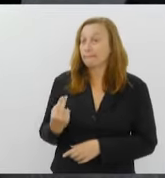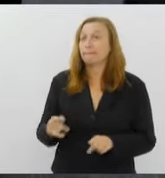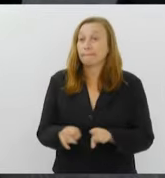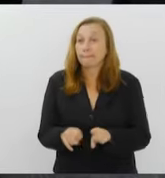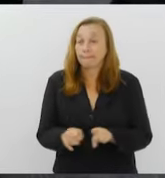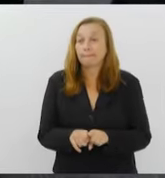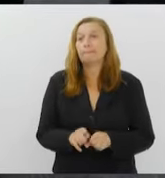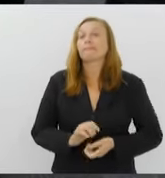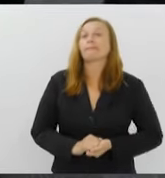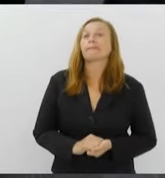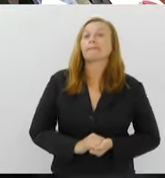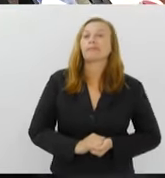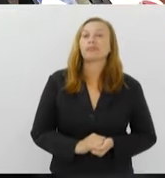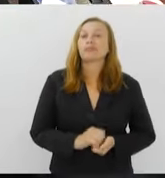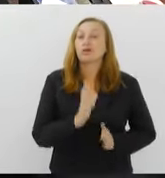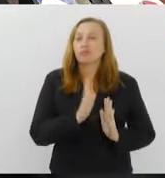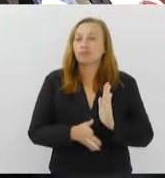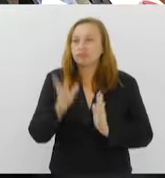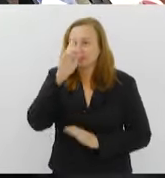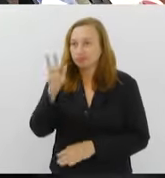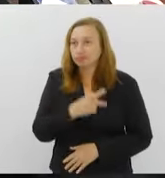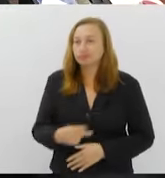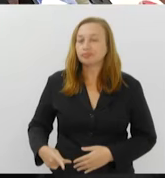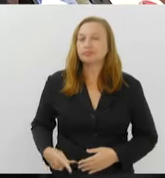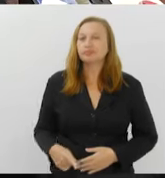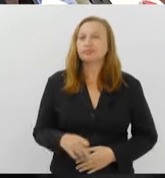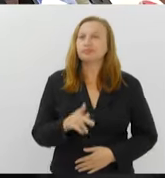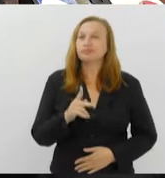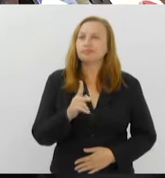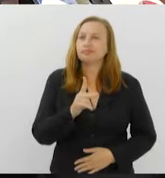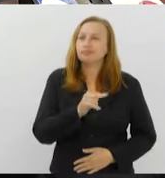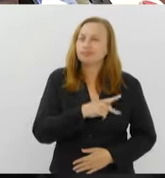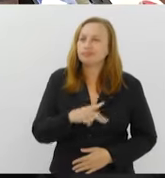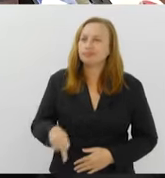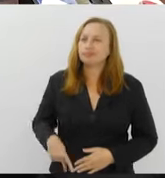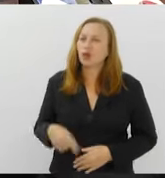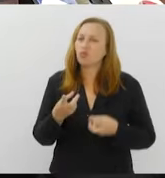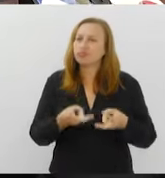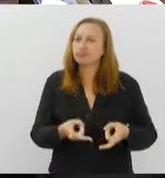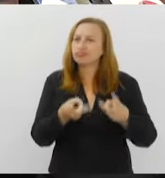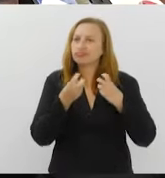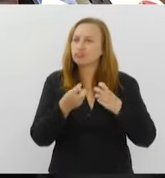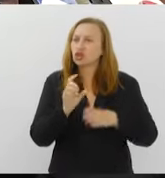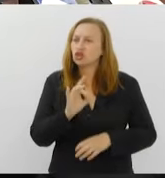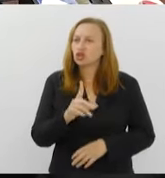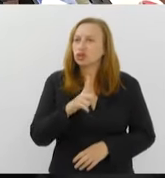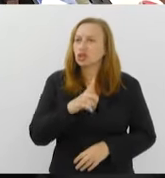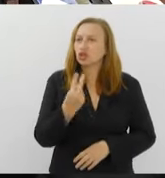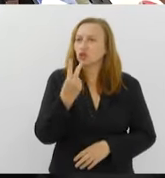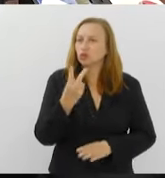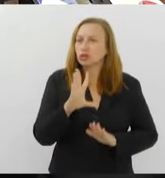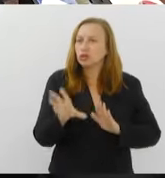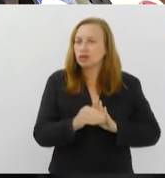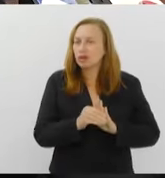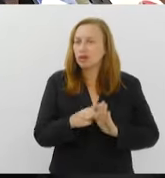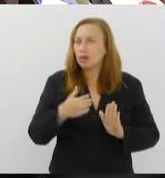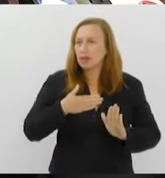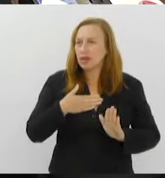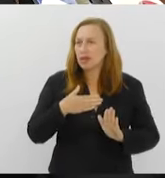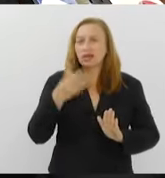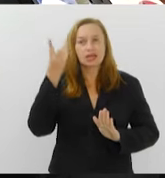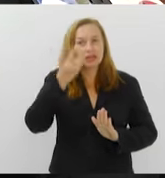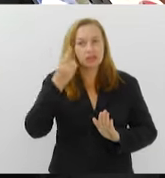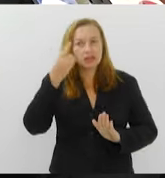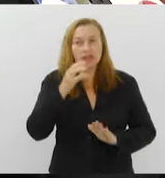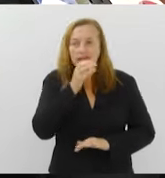deputado Carlos Macedo. Pela ordem, presidente. Presidente, eu fui verificar, só tem duas emendas, uma minha e uma da